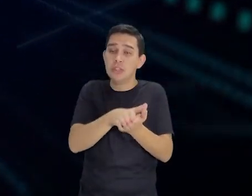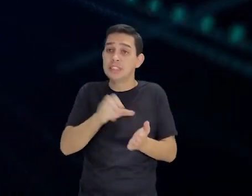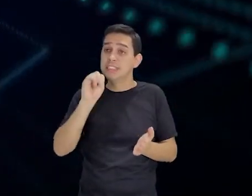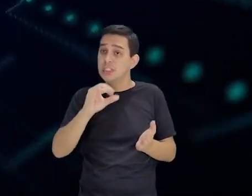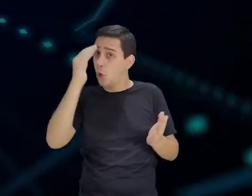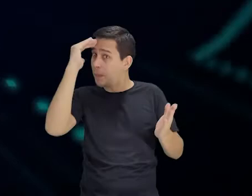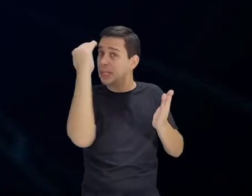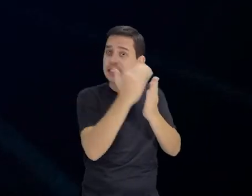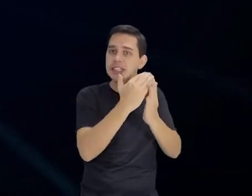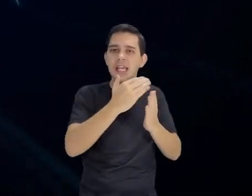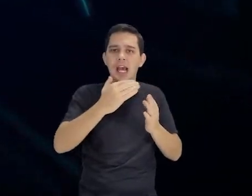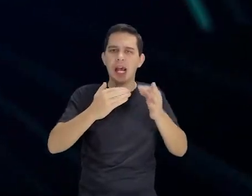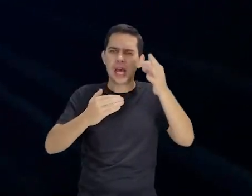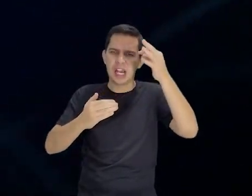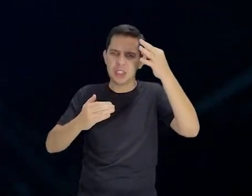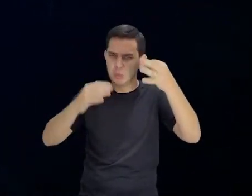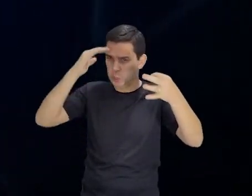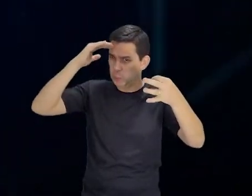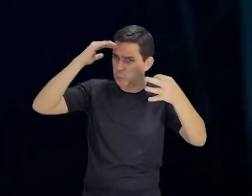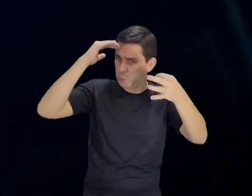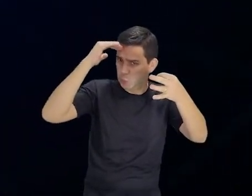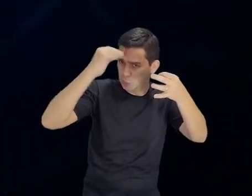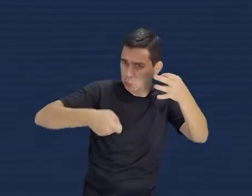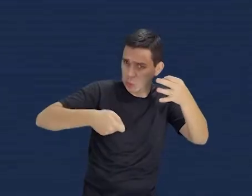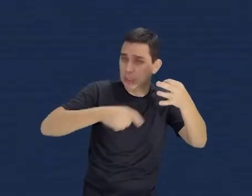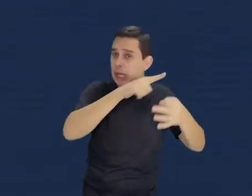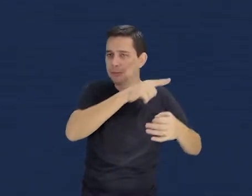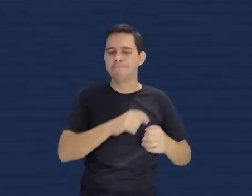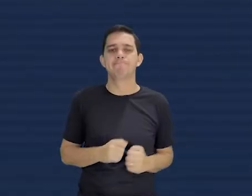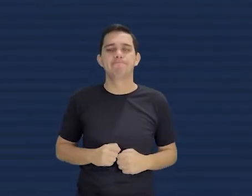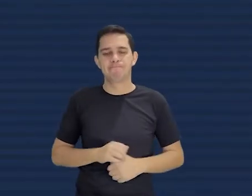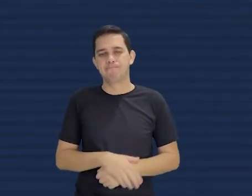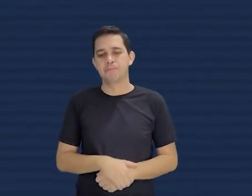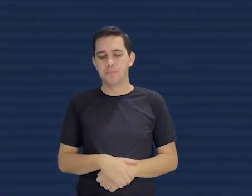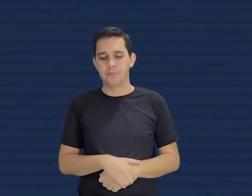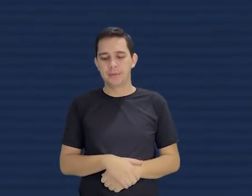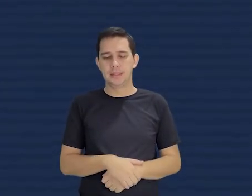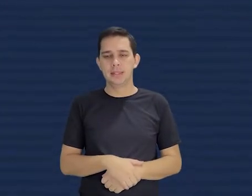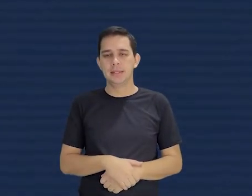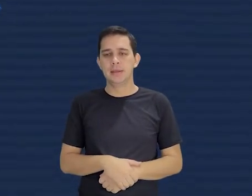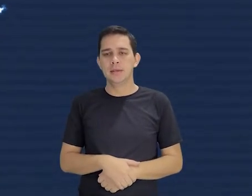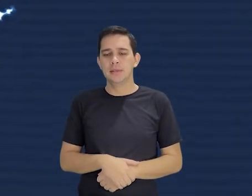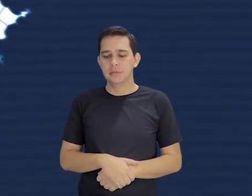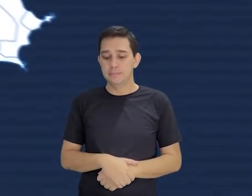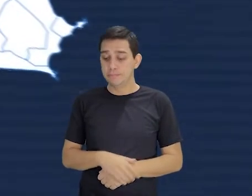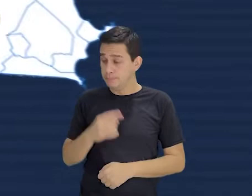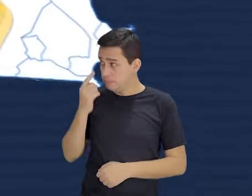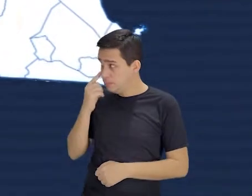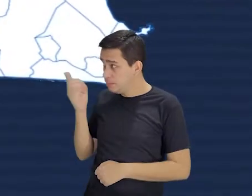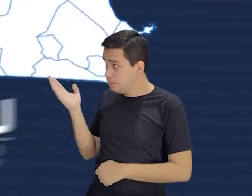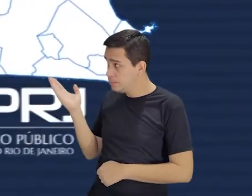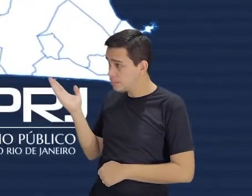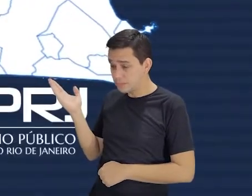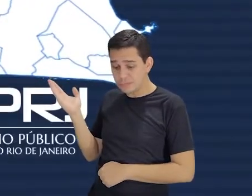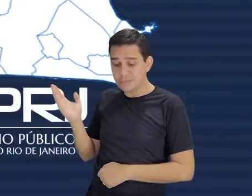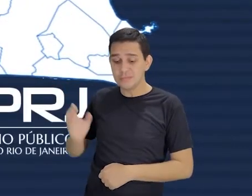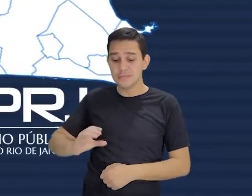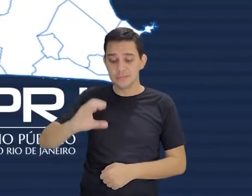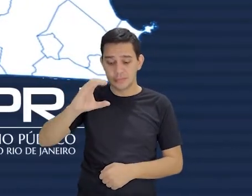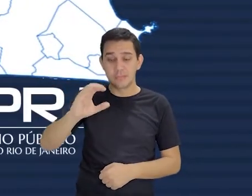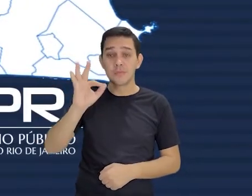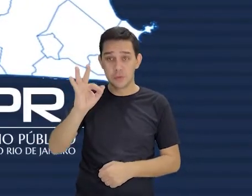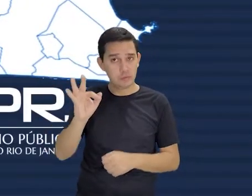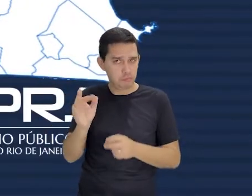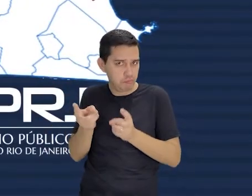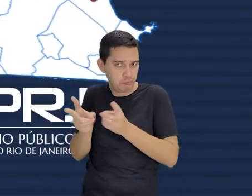nós aguardamos que seja favorável ao Ministério Público. Ainda em Cabo Frio, o MPRJ ajuizou a ação civil